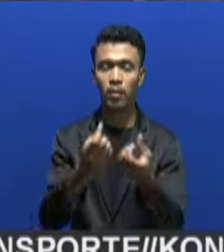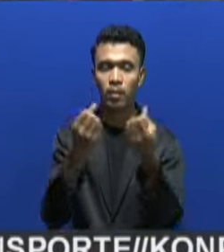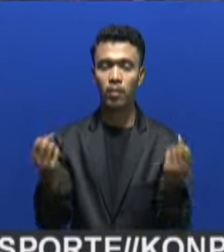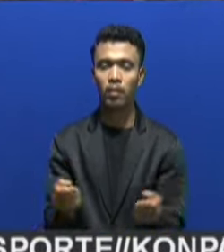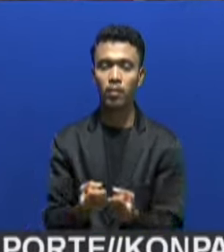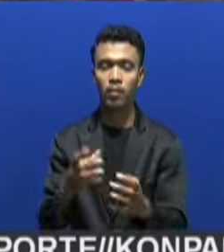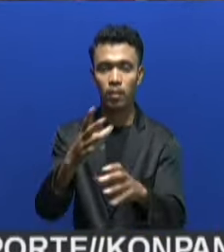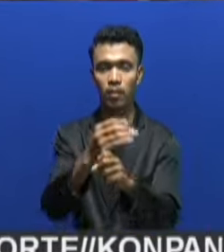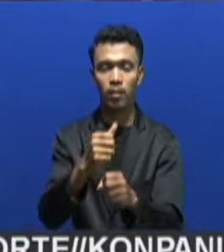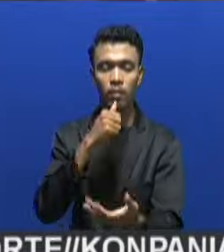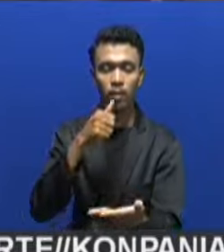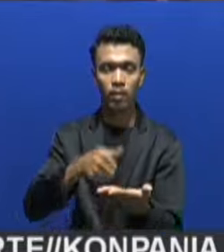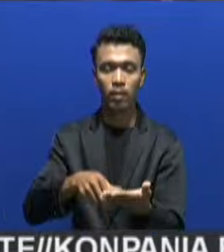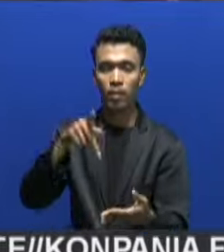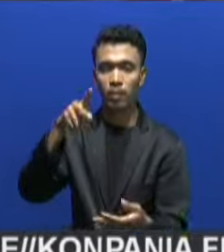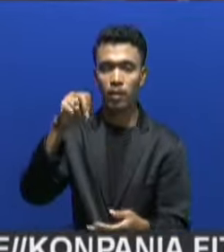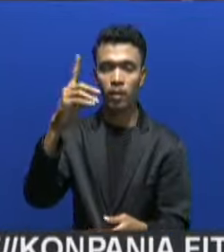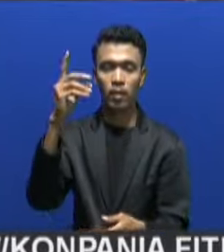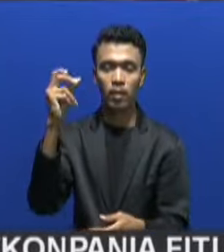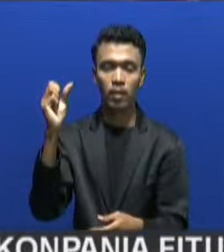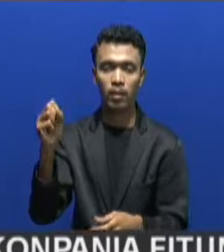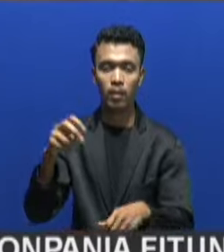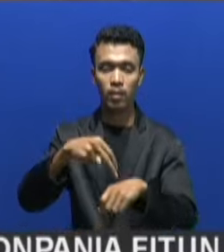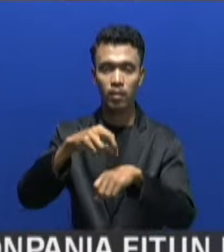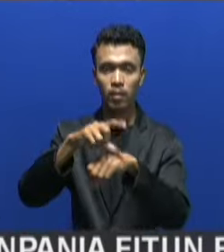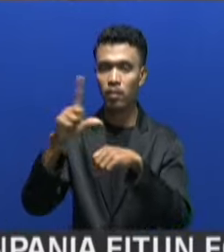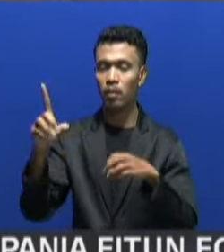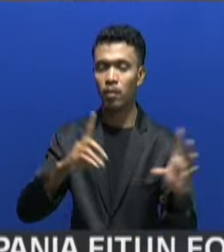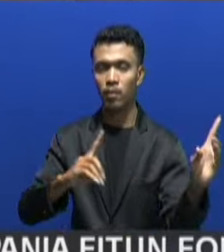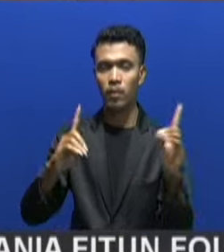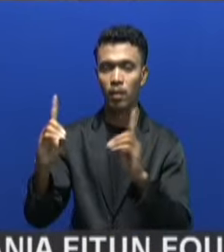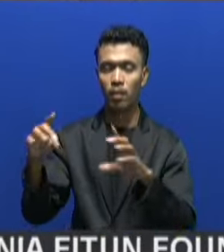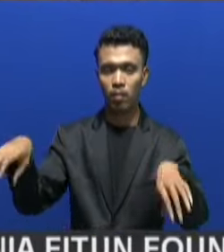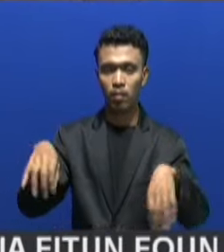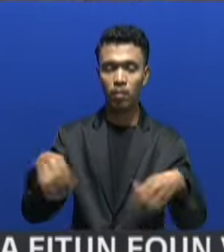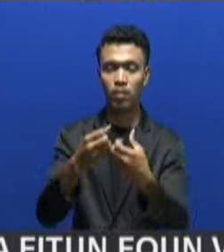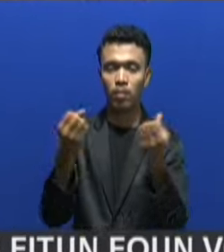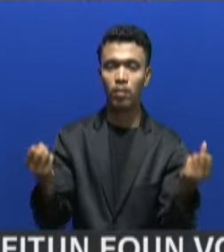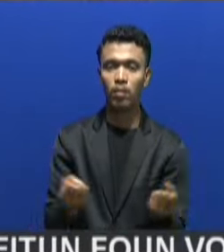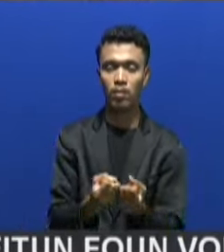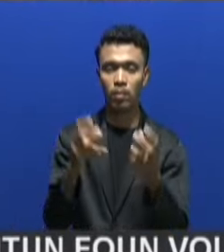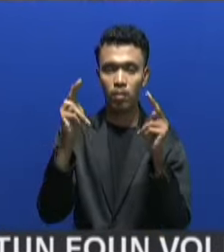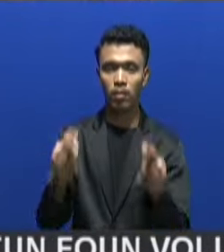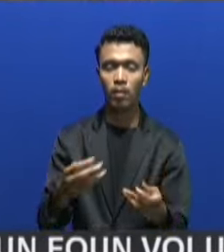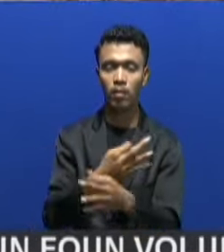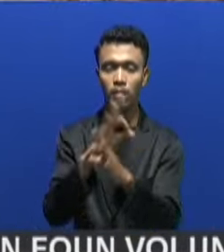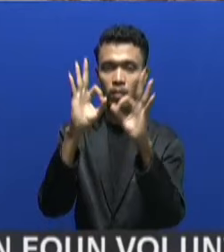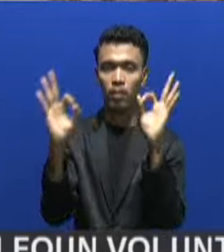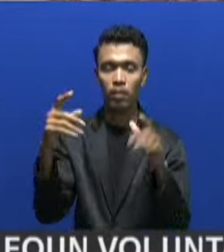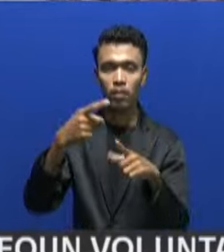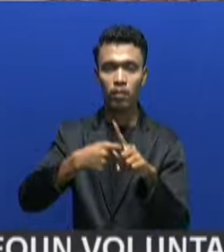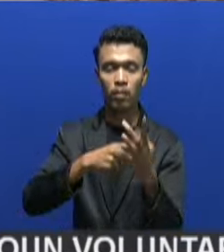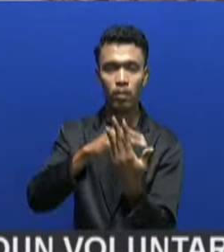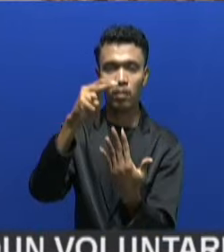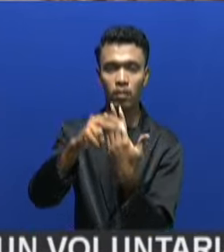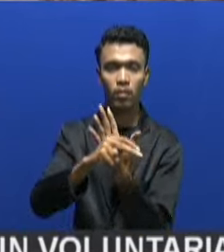simoona carta husi PNDES Nacional Kata implementação projeto e suku ne tem que finalizar ona antes novembro tina de um ruaro